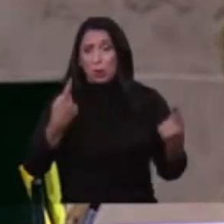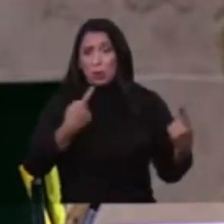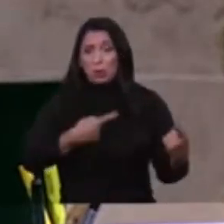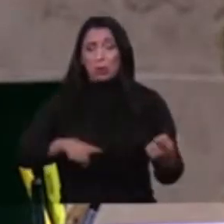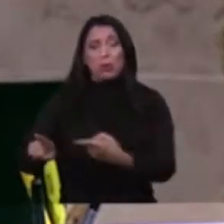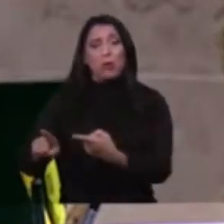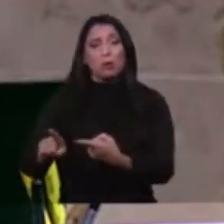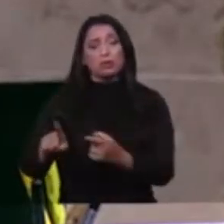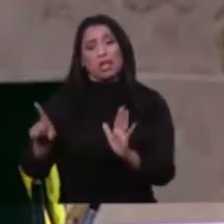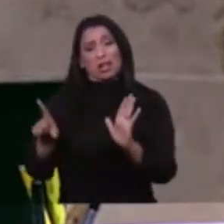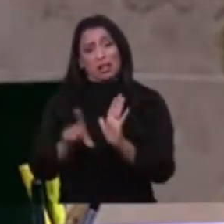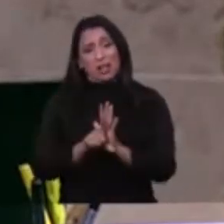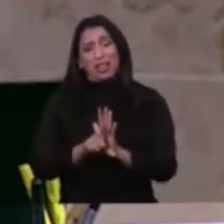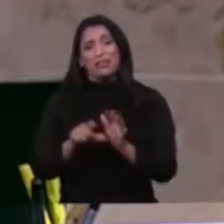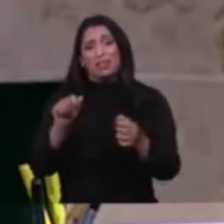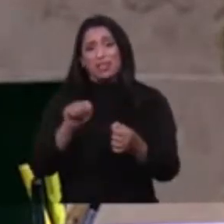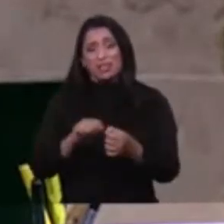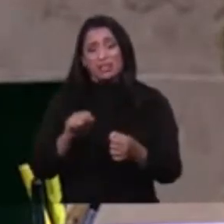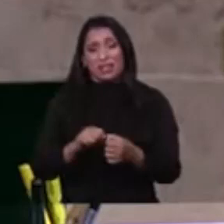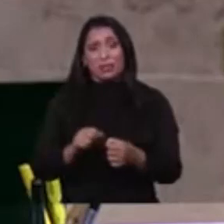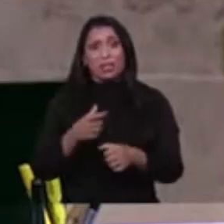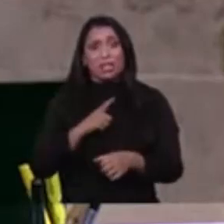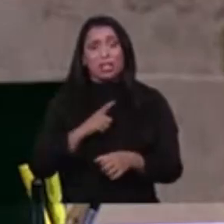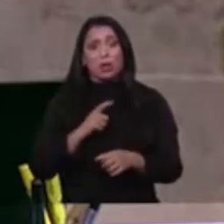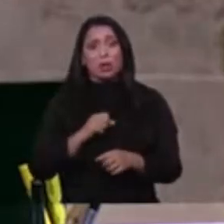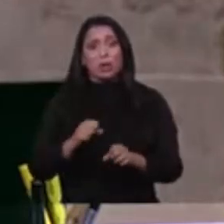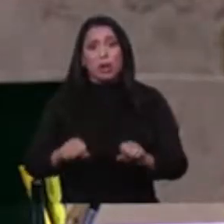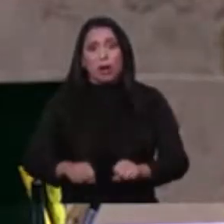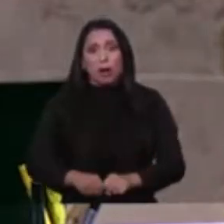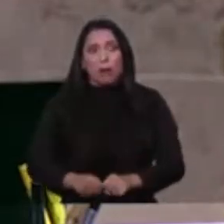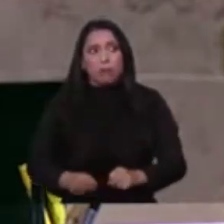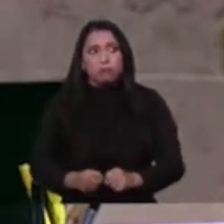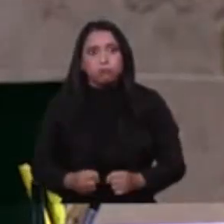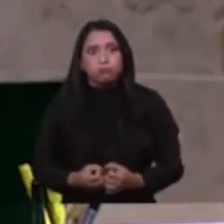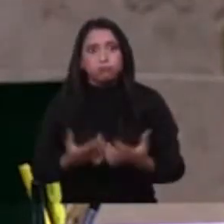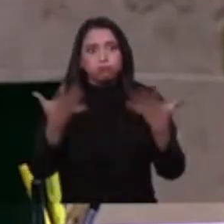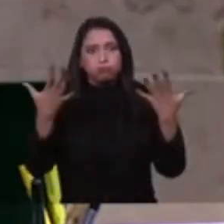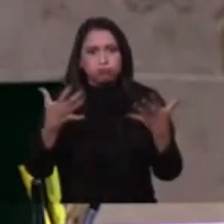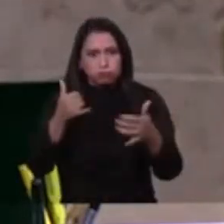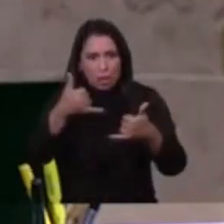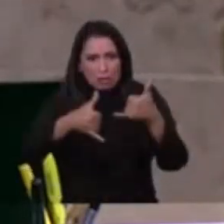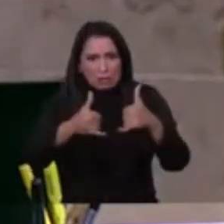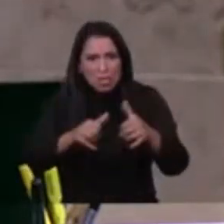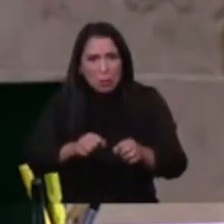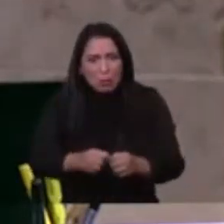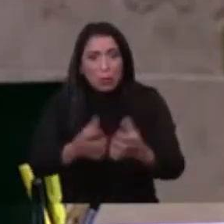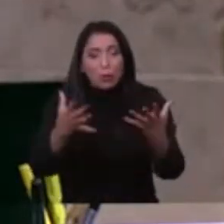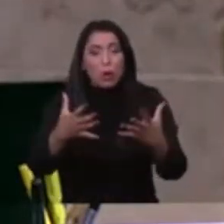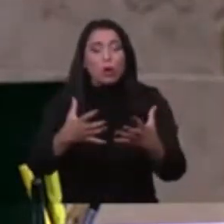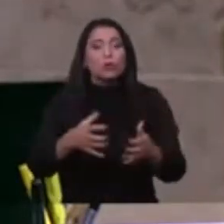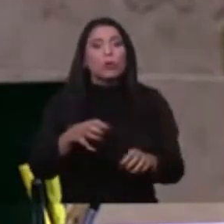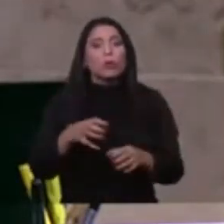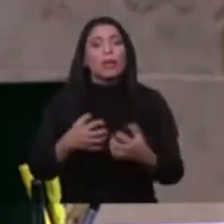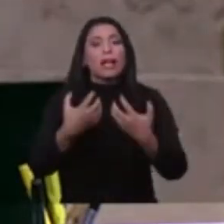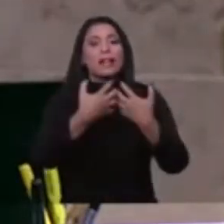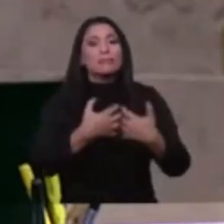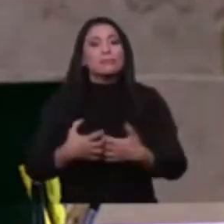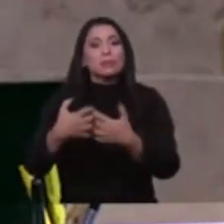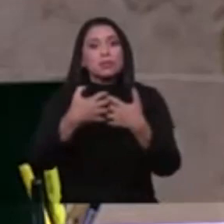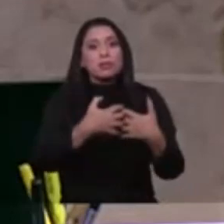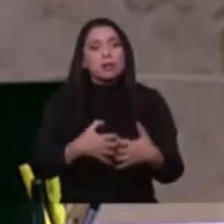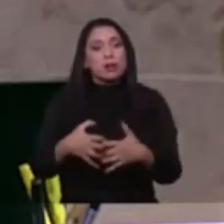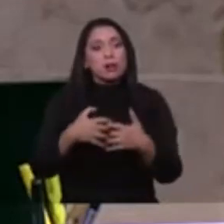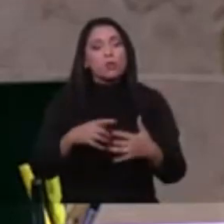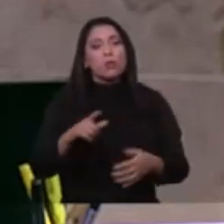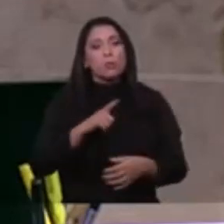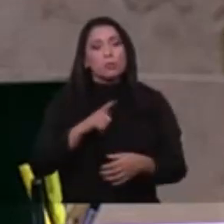a tentativa frustrada de explosão de um artefato acoplado a um caminhão-tanque nas proximidades